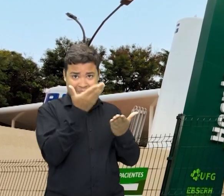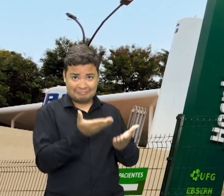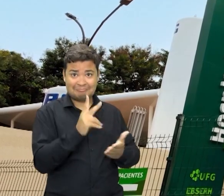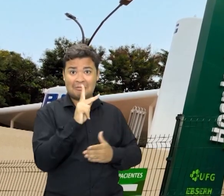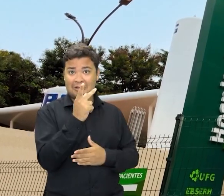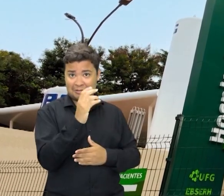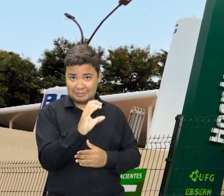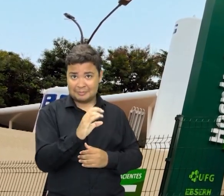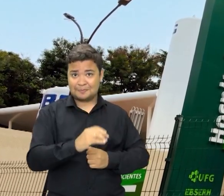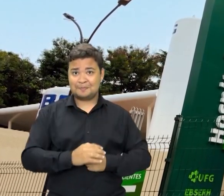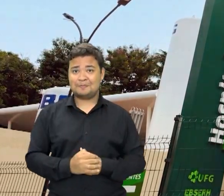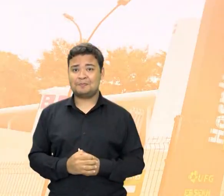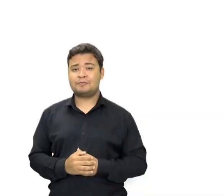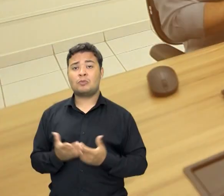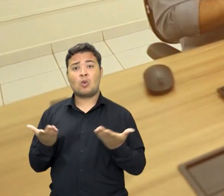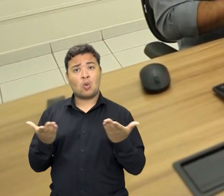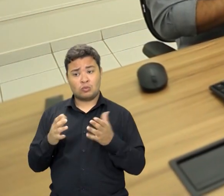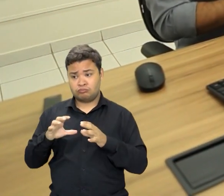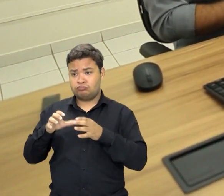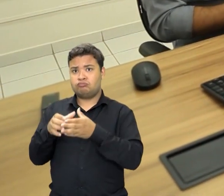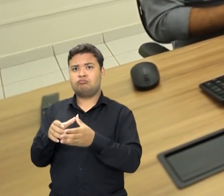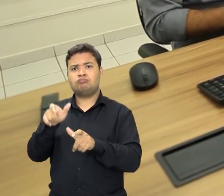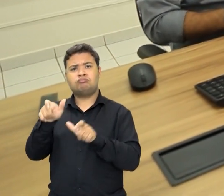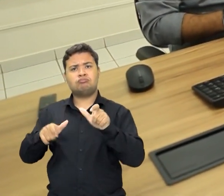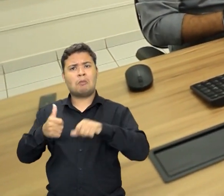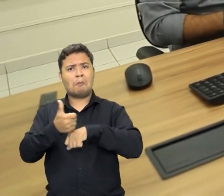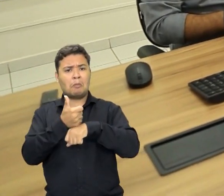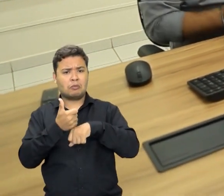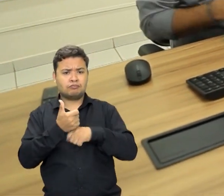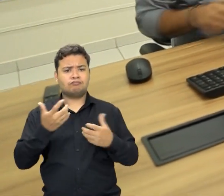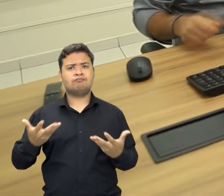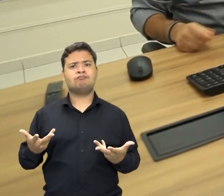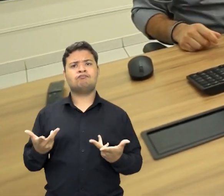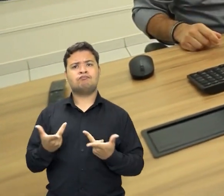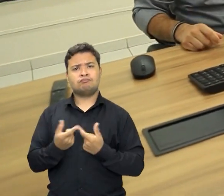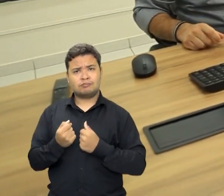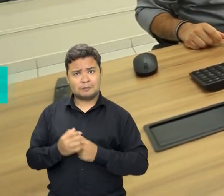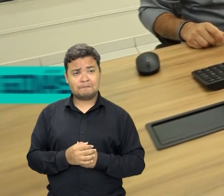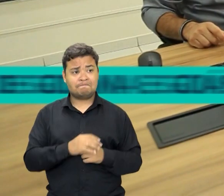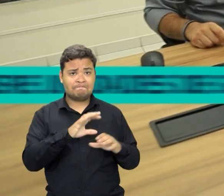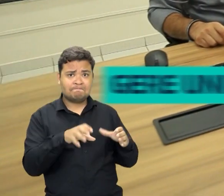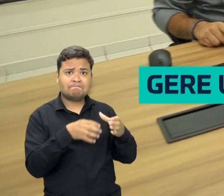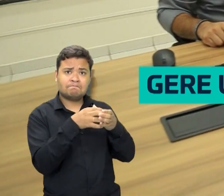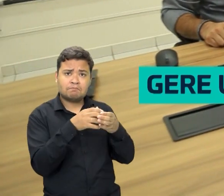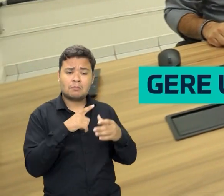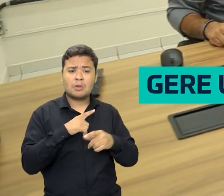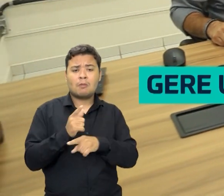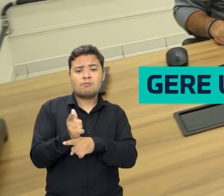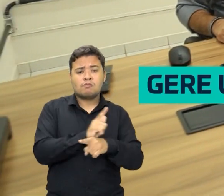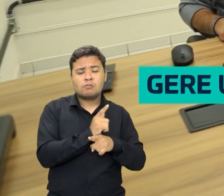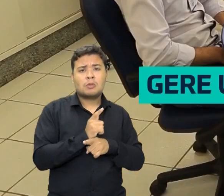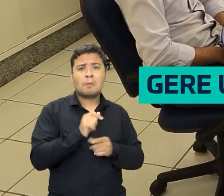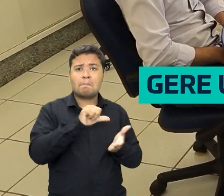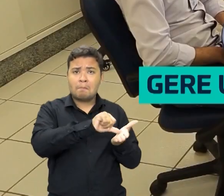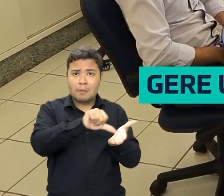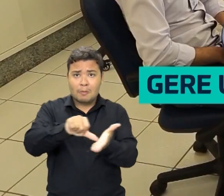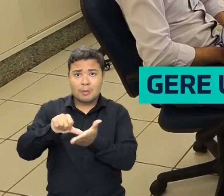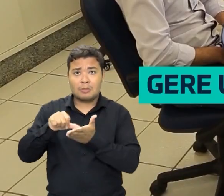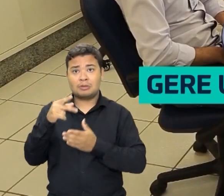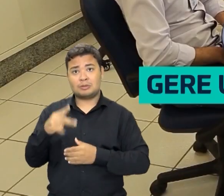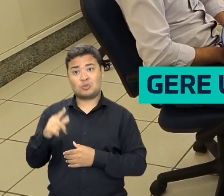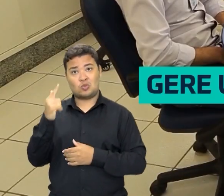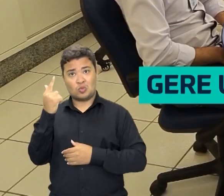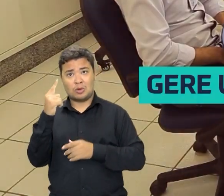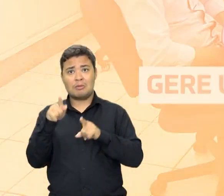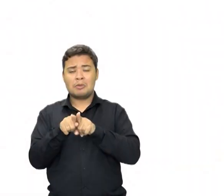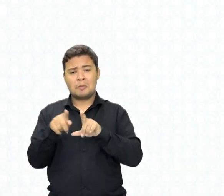do HC. Hoje, por meio do corpo de profissionais competentes, a Fundação gere unidades municipais de Goiânia e